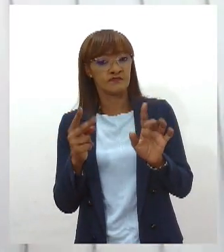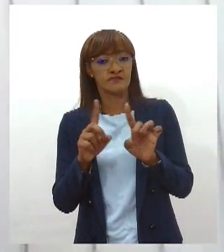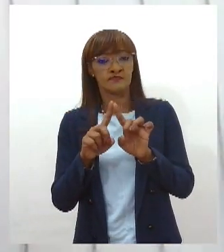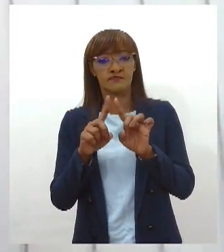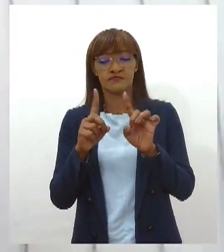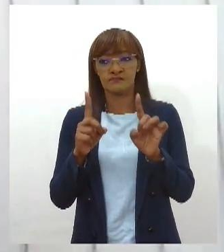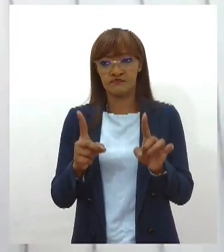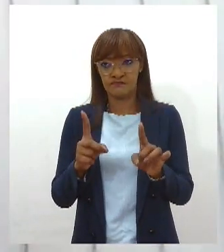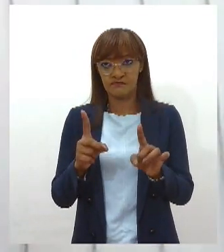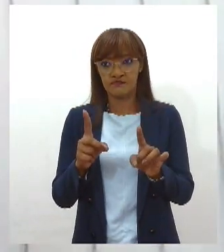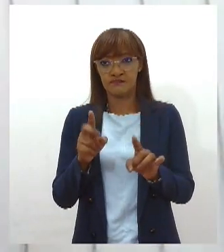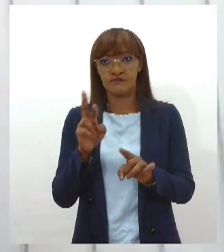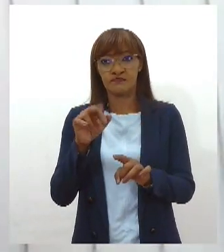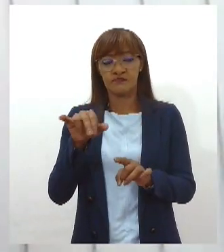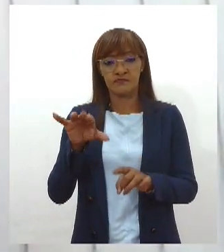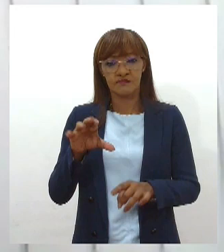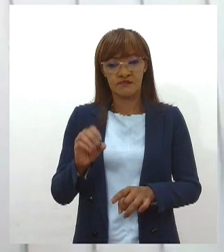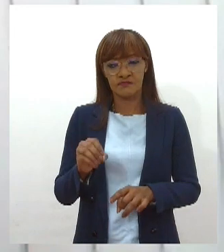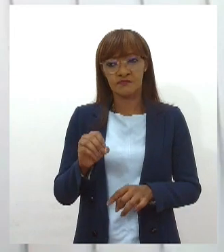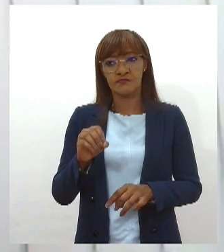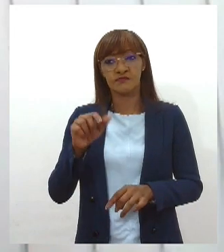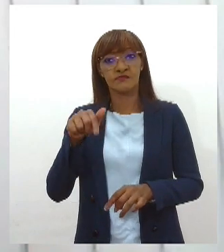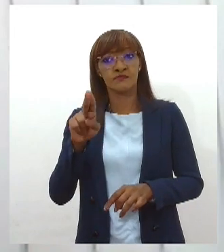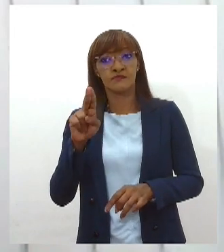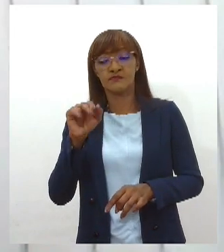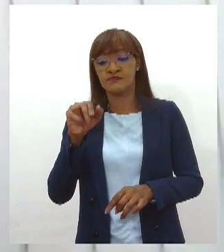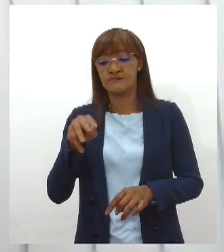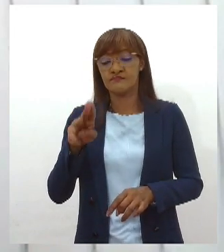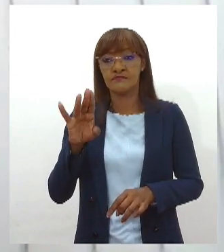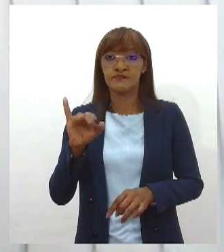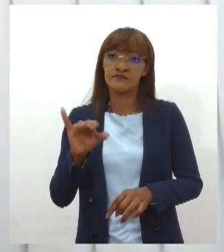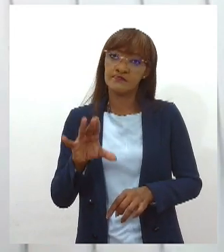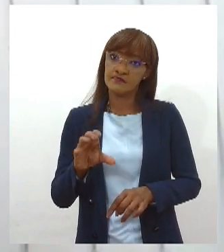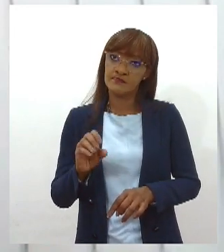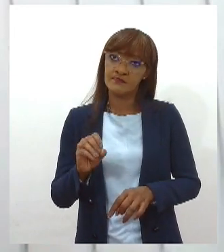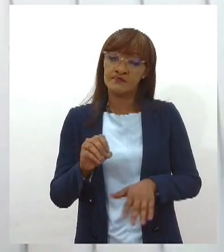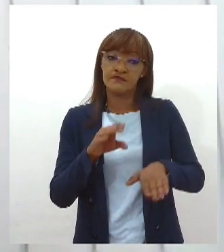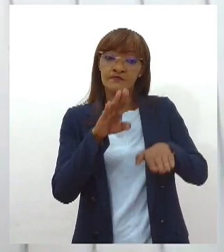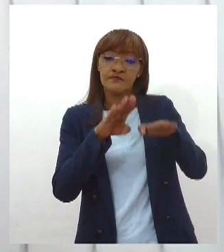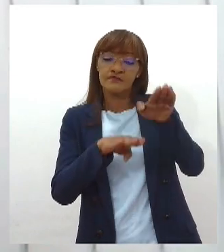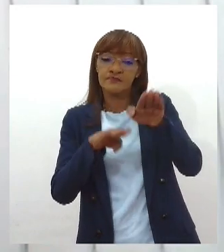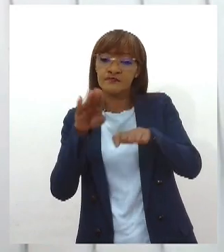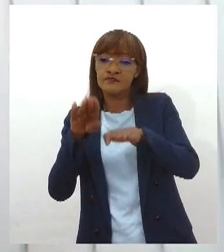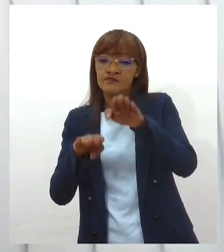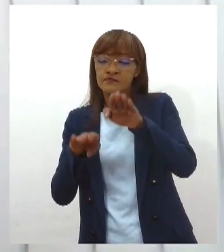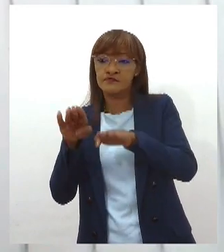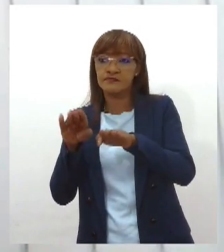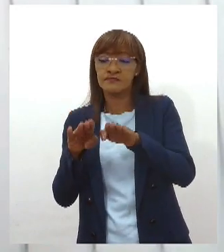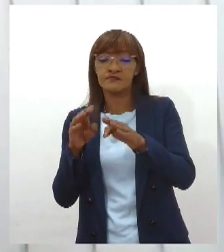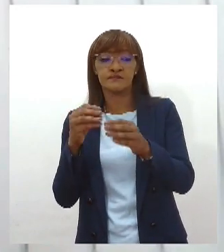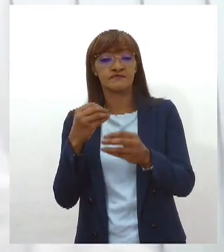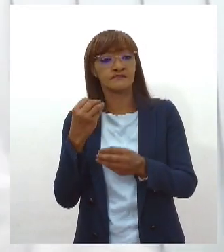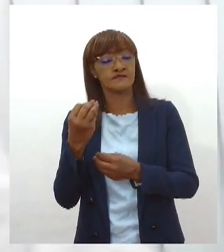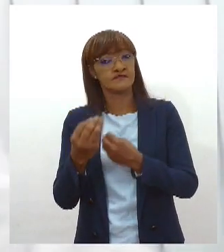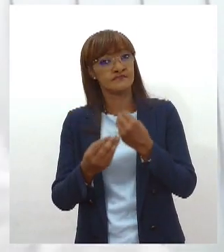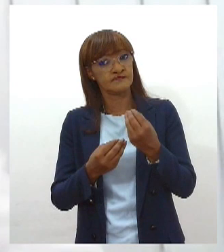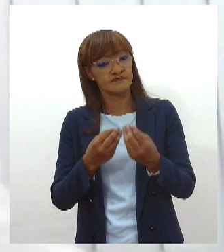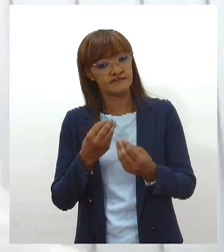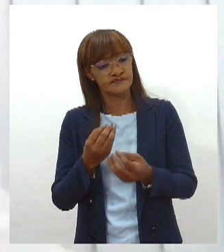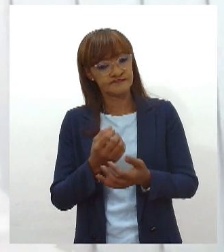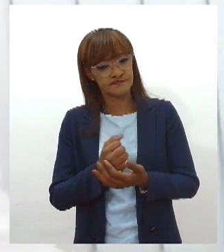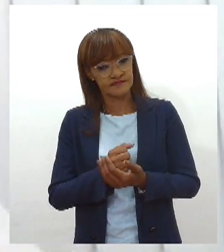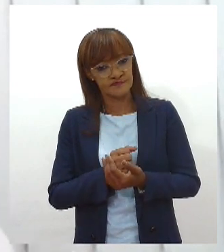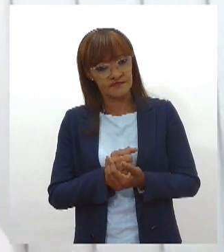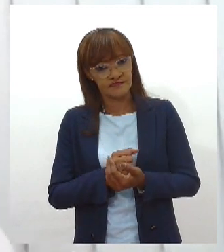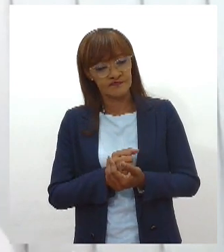radioterapia, quimioterapia, isso vai depender de uma série de fatores, né? e sobretudo do tamanho